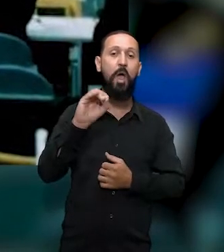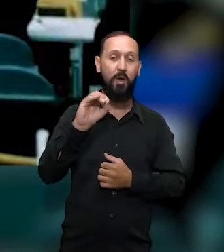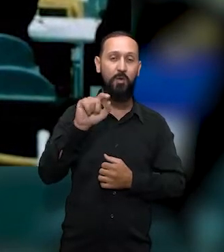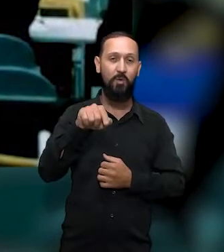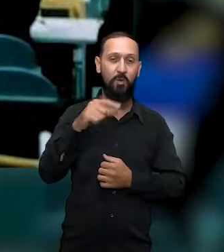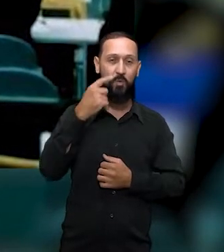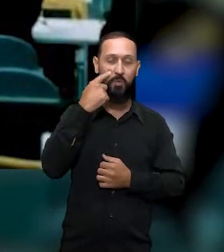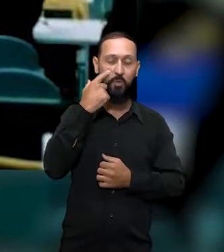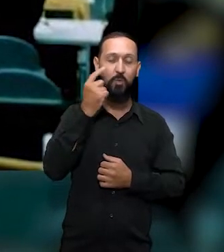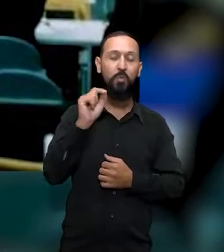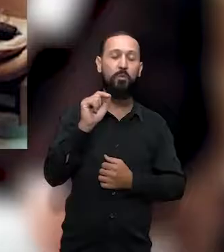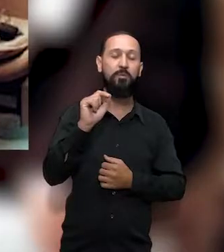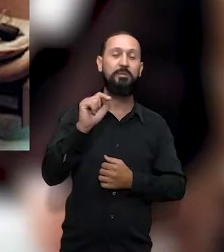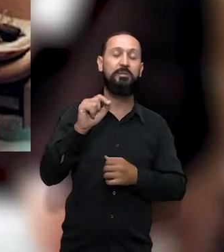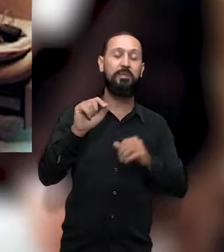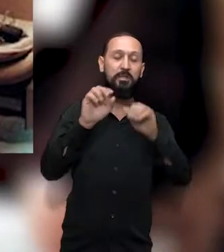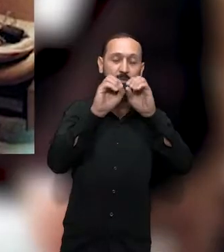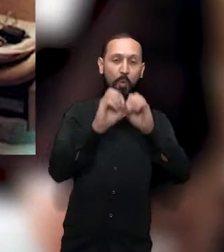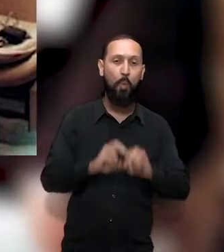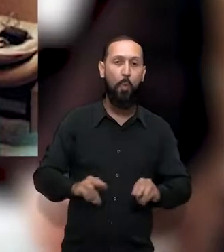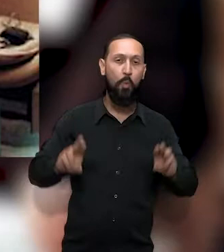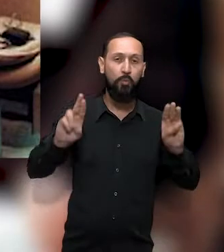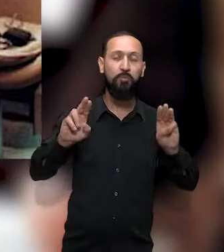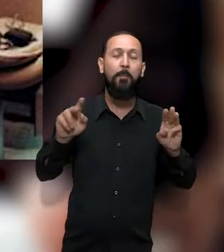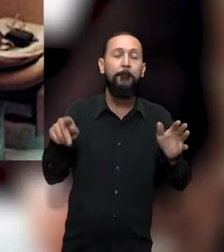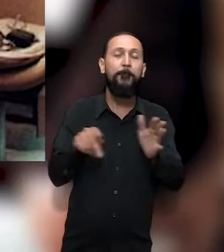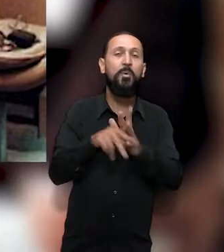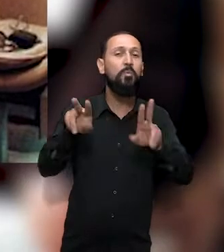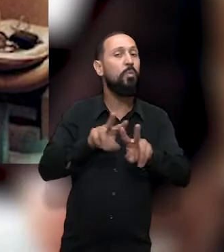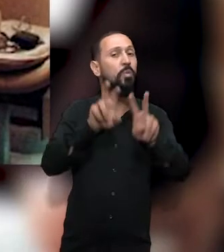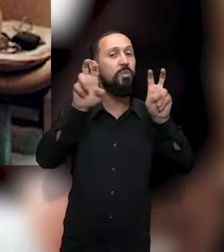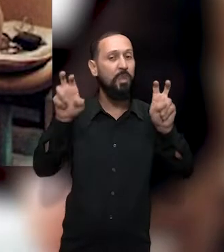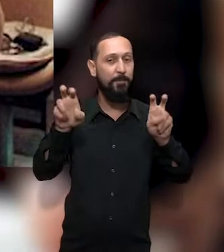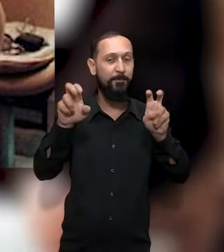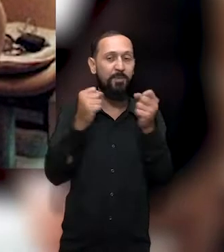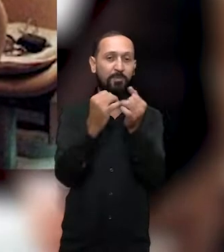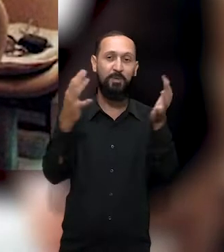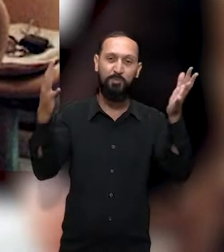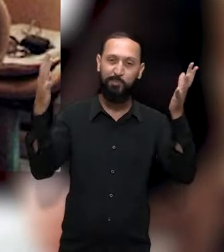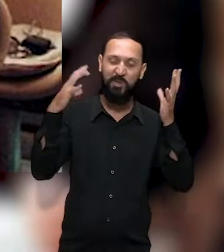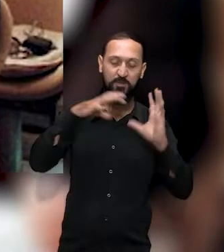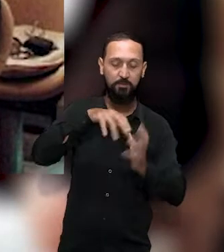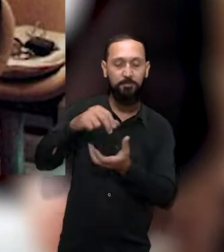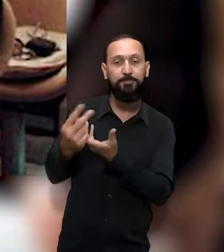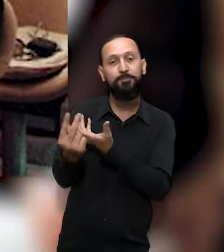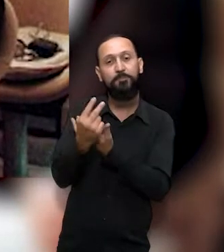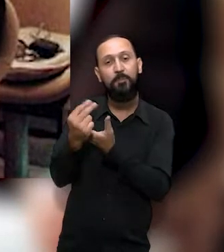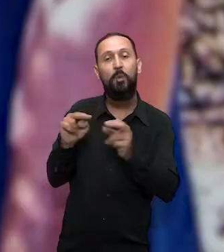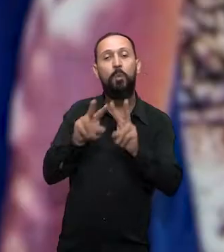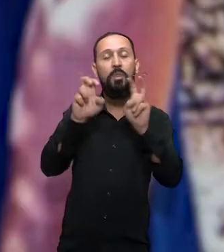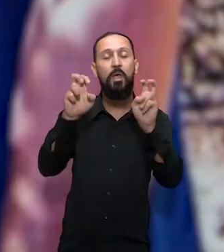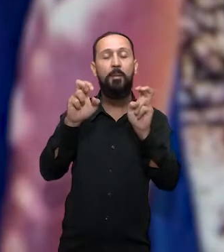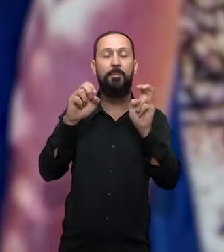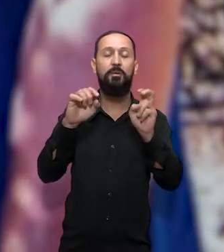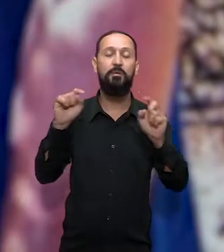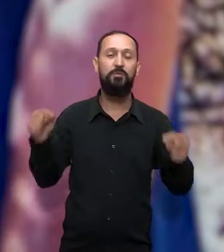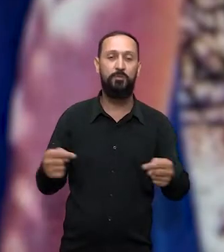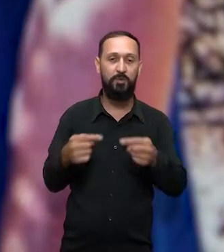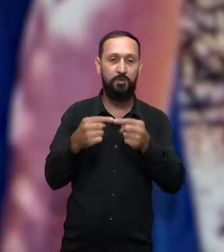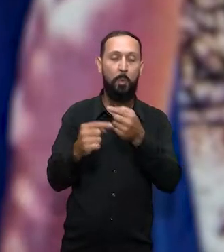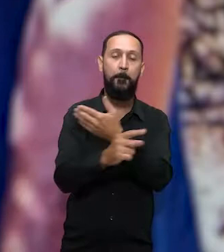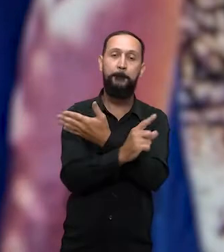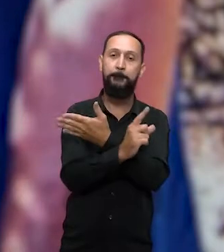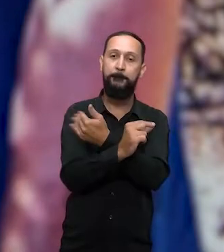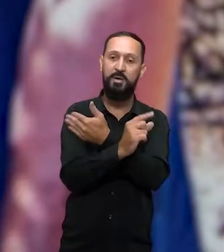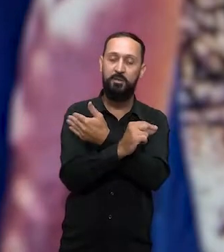92, Conferência das Nações Unidas sobre o Meio Ambiente e o Desenvolvimento, debatendo questões ambientais envolvendo